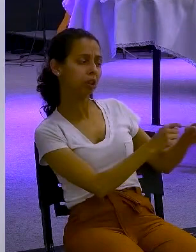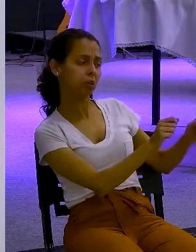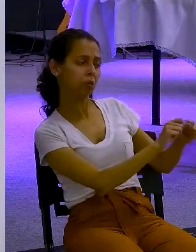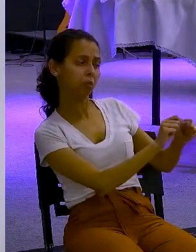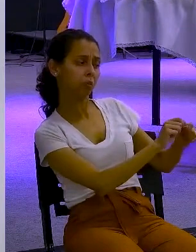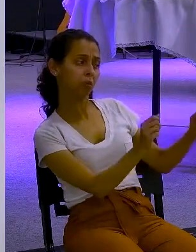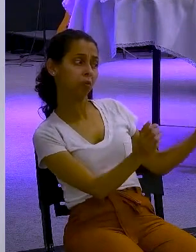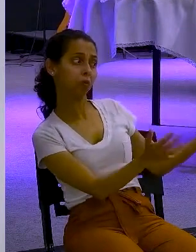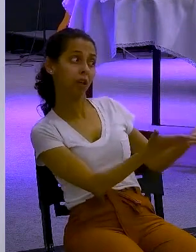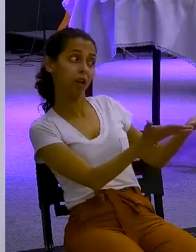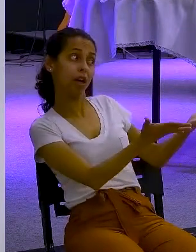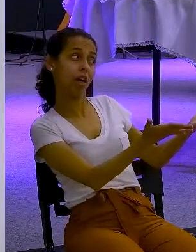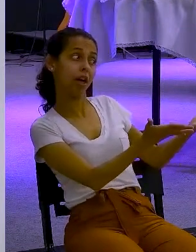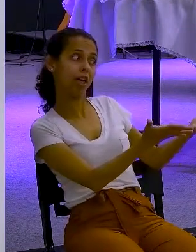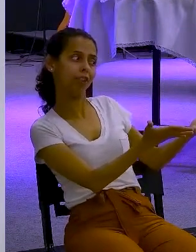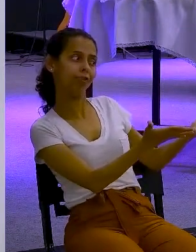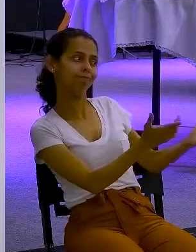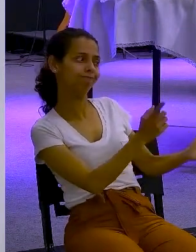não venham do Senhor.